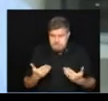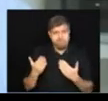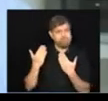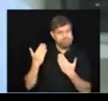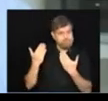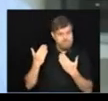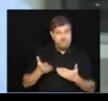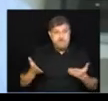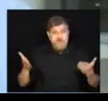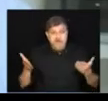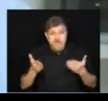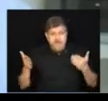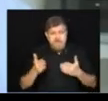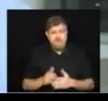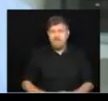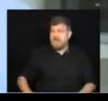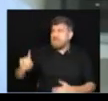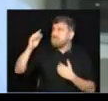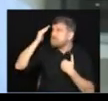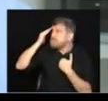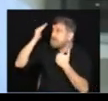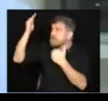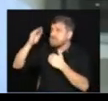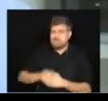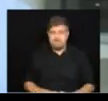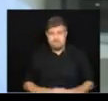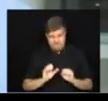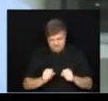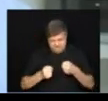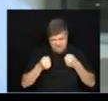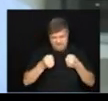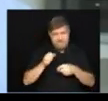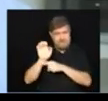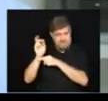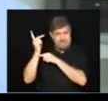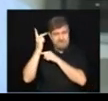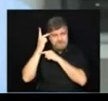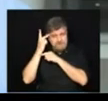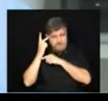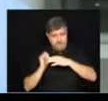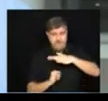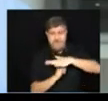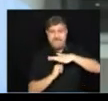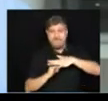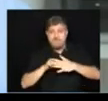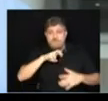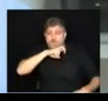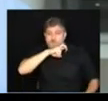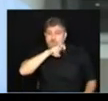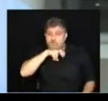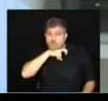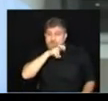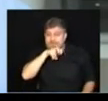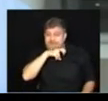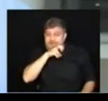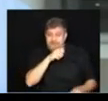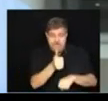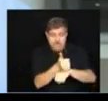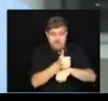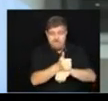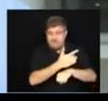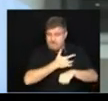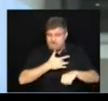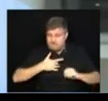o incentivo, a força do Estado de São Paulo, no Instituto Butantan, está promovendo aos profissionais de